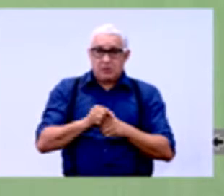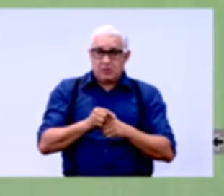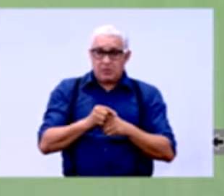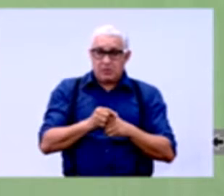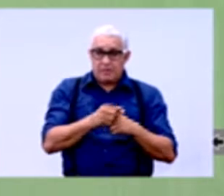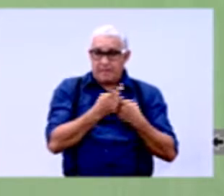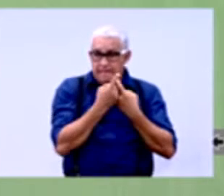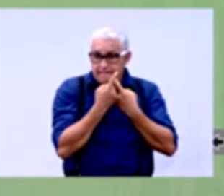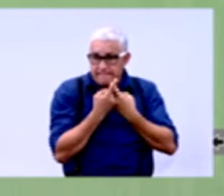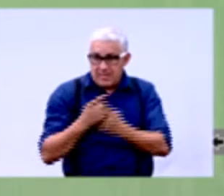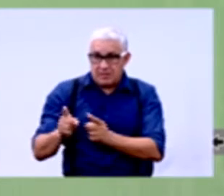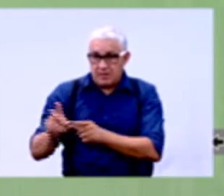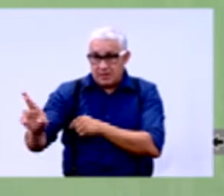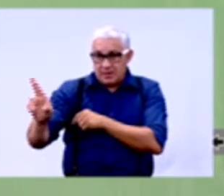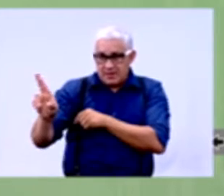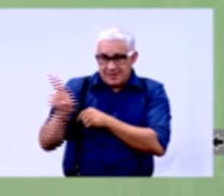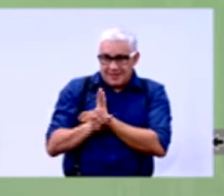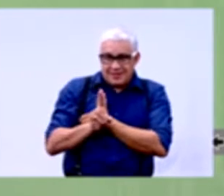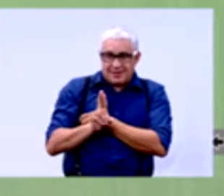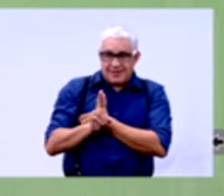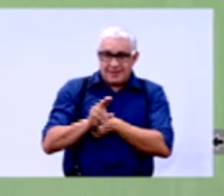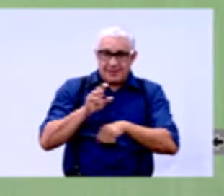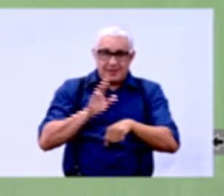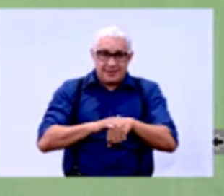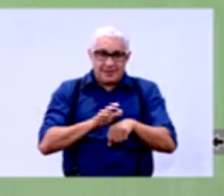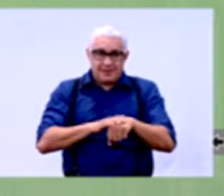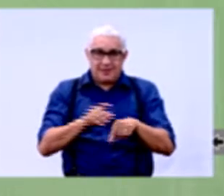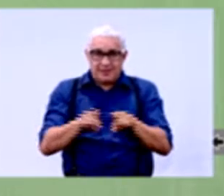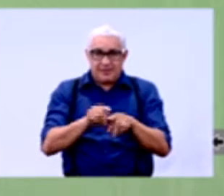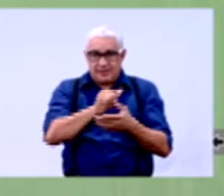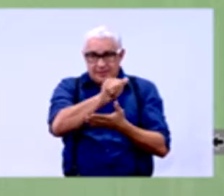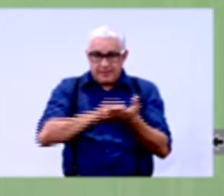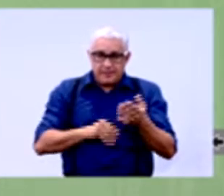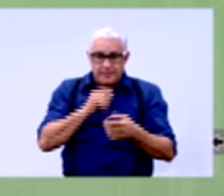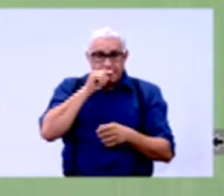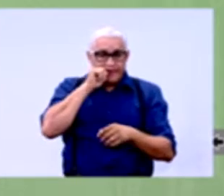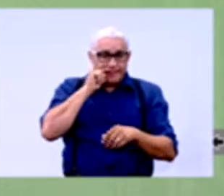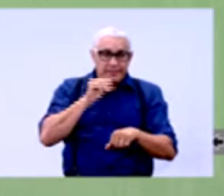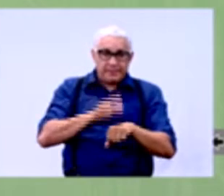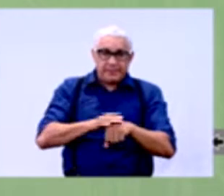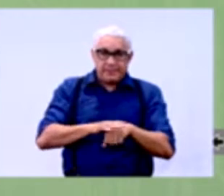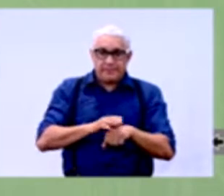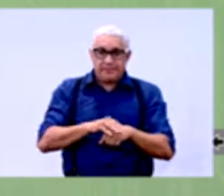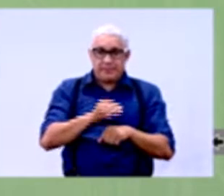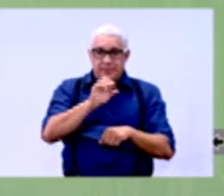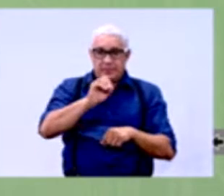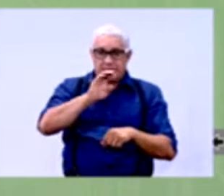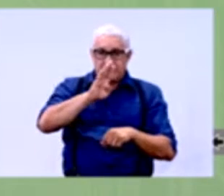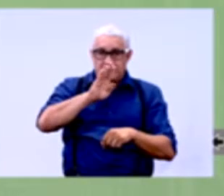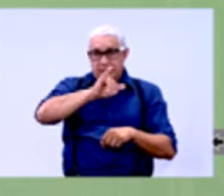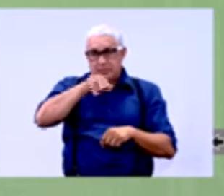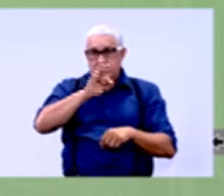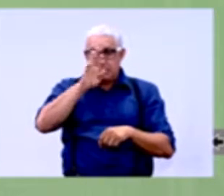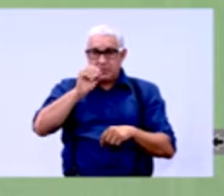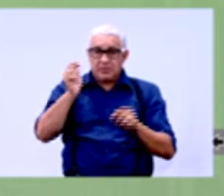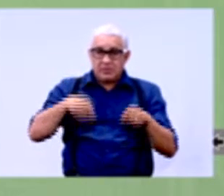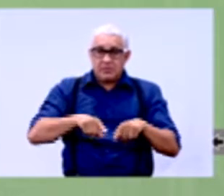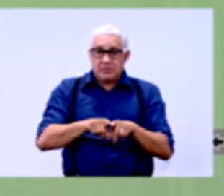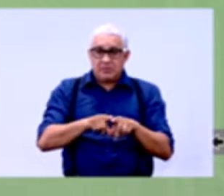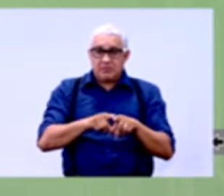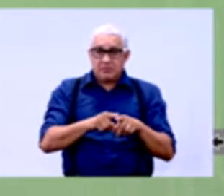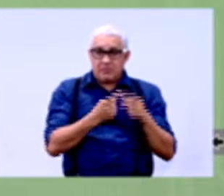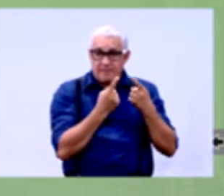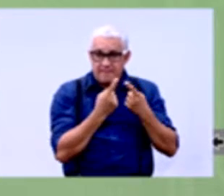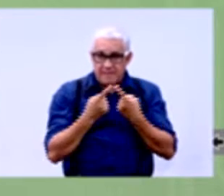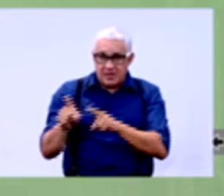uma resposta, ou seja, uma ação ou uma atividade. Uma ação de um objeto capaz de